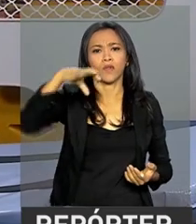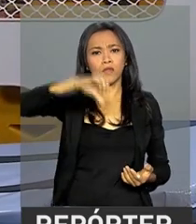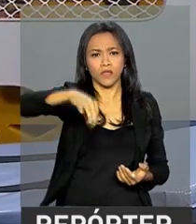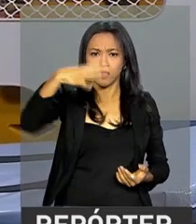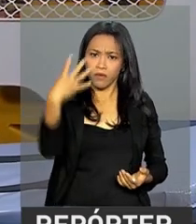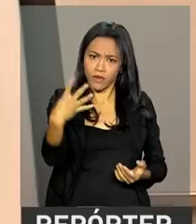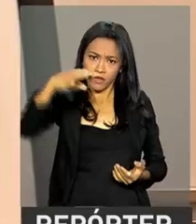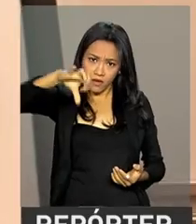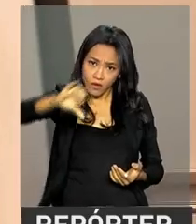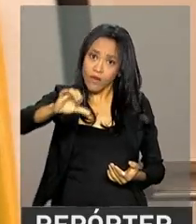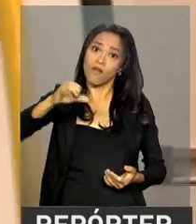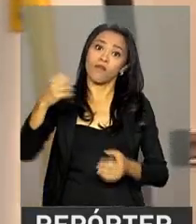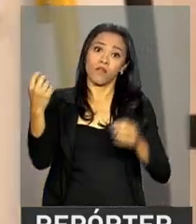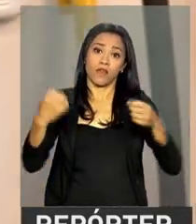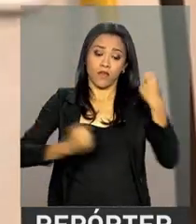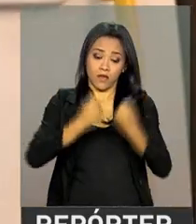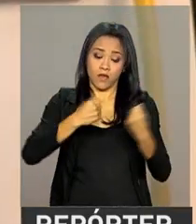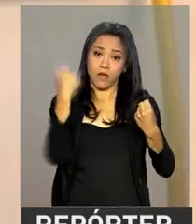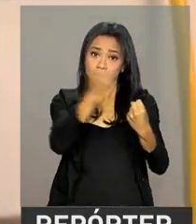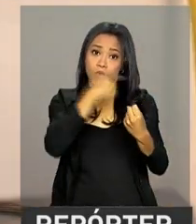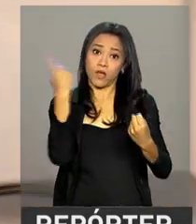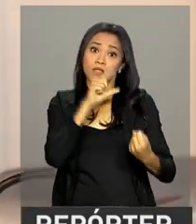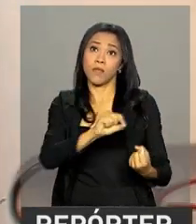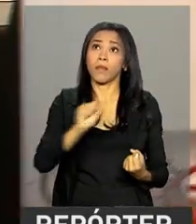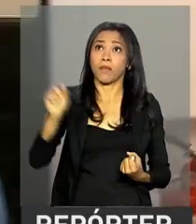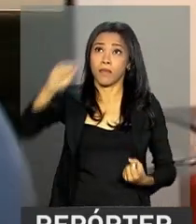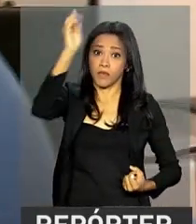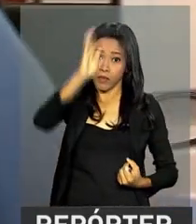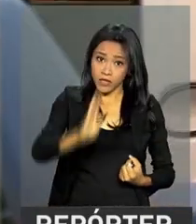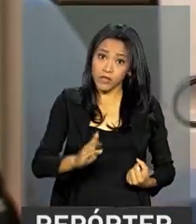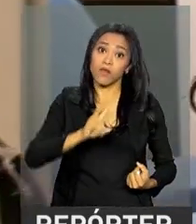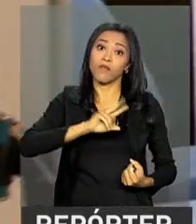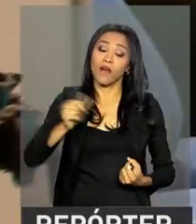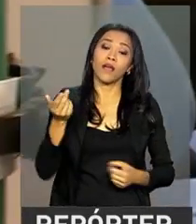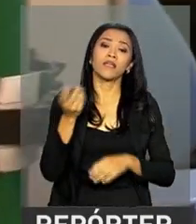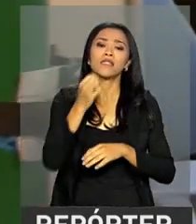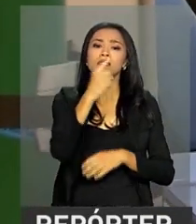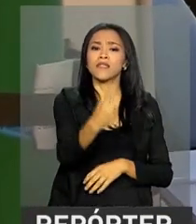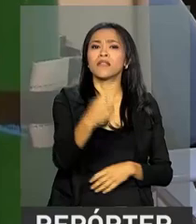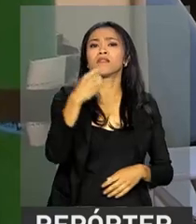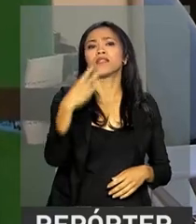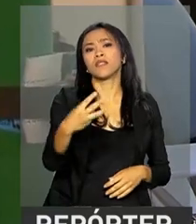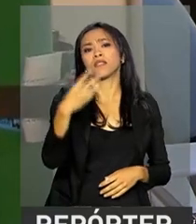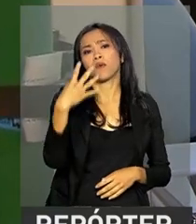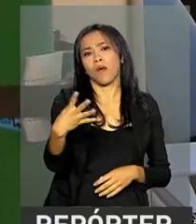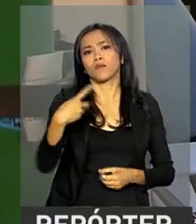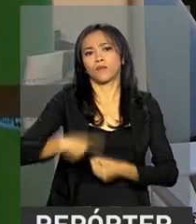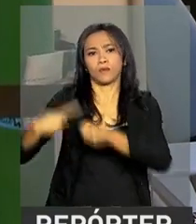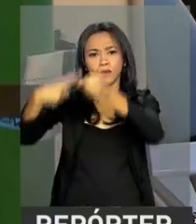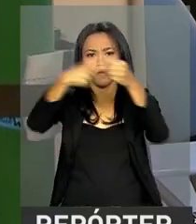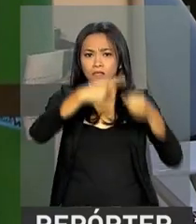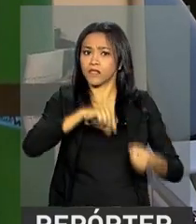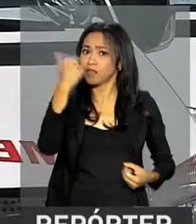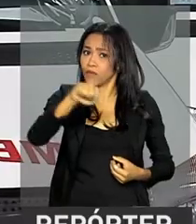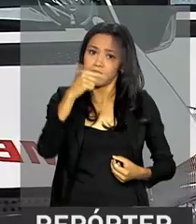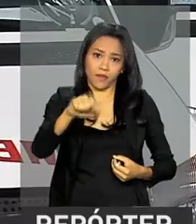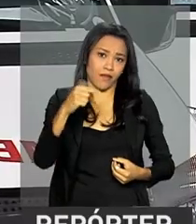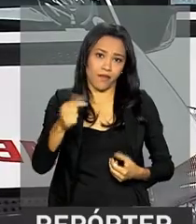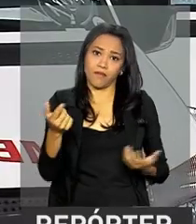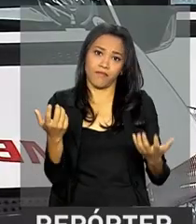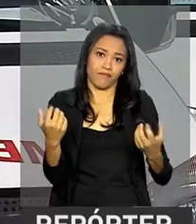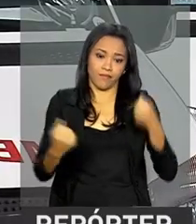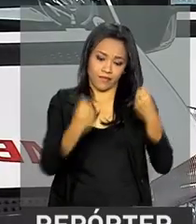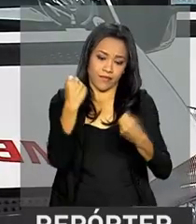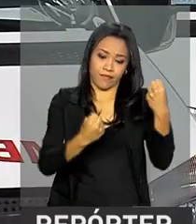em todo o país a iniciativa do governo federal vai beneficiar 134 regiões que ainda não possuem esse serviço com